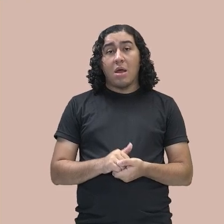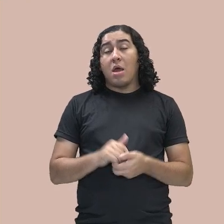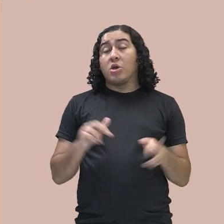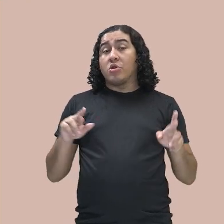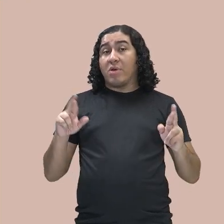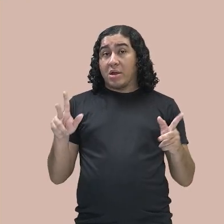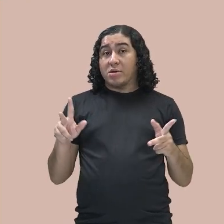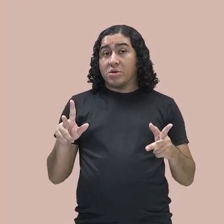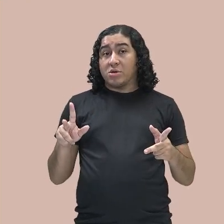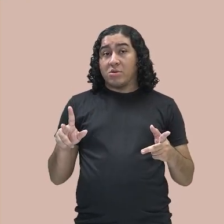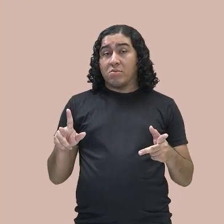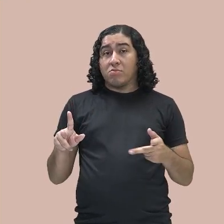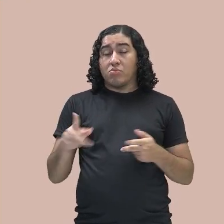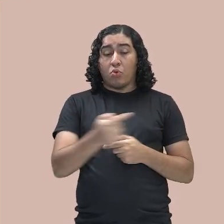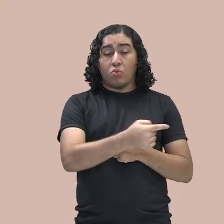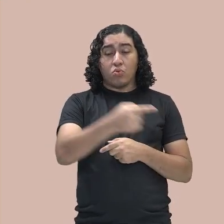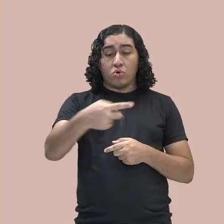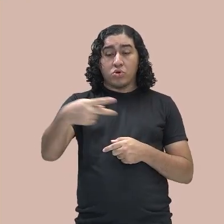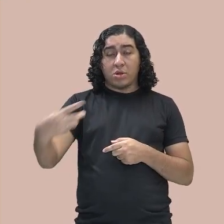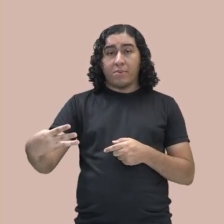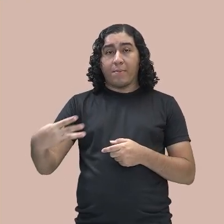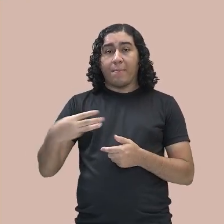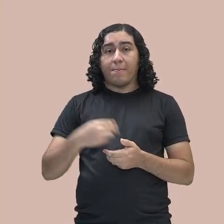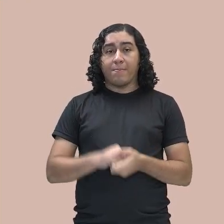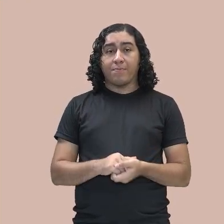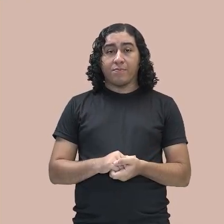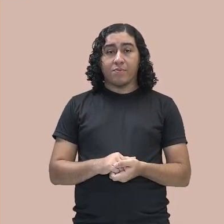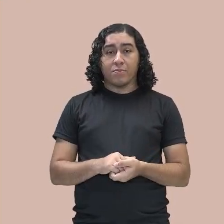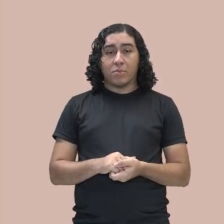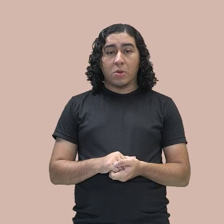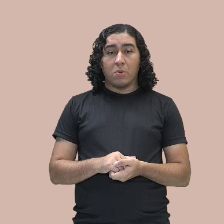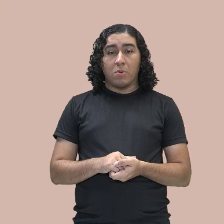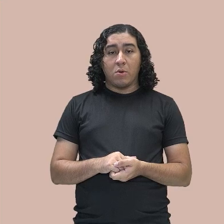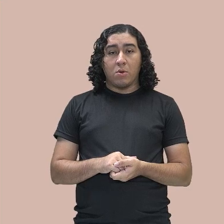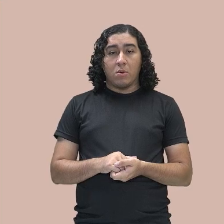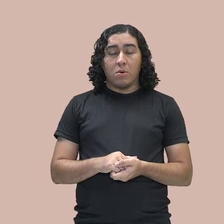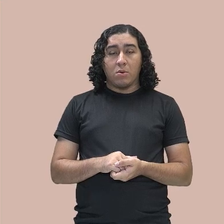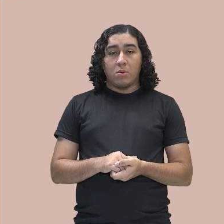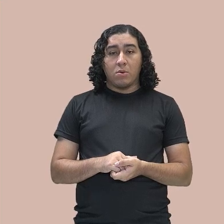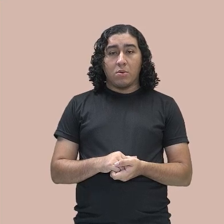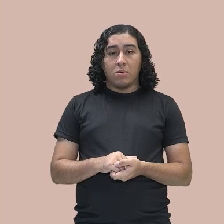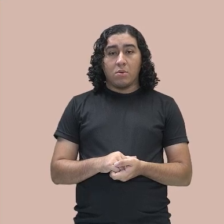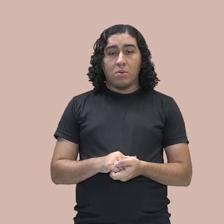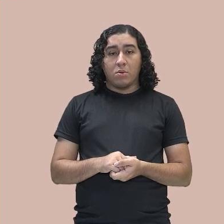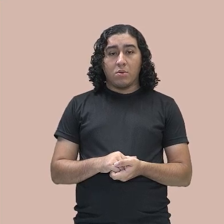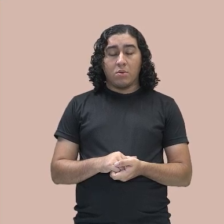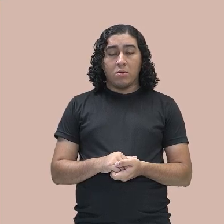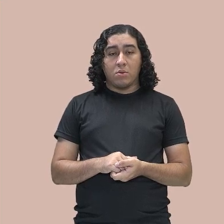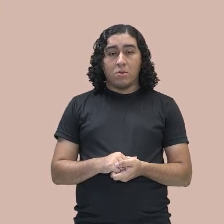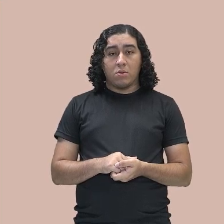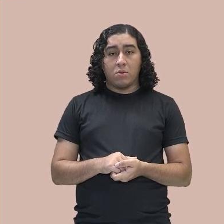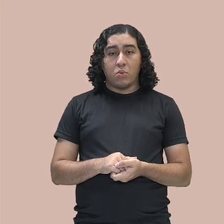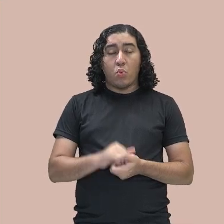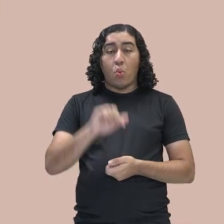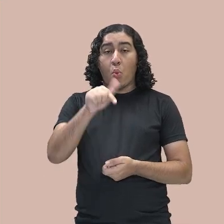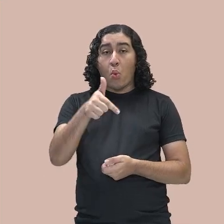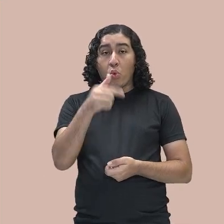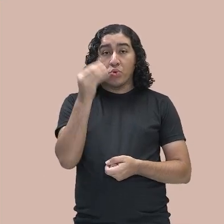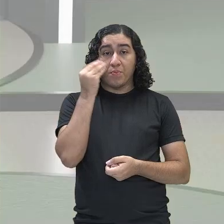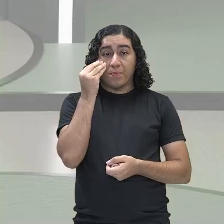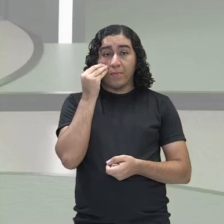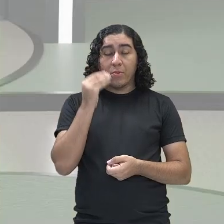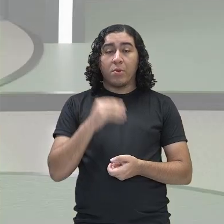também nesses tipos de ecossistemas. E aí a gente vai observar agora um outro bioma, né? A gente